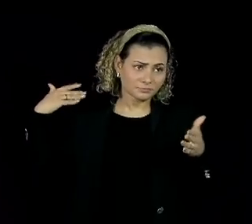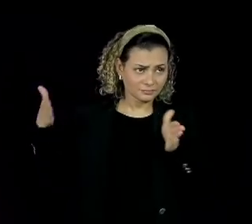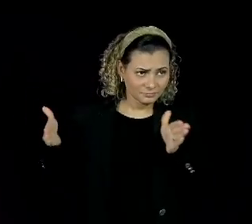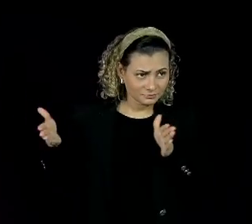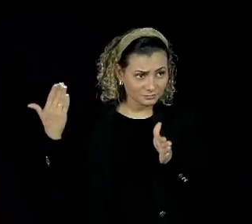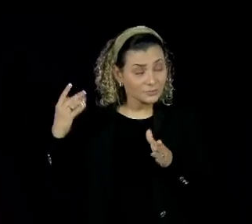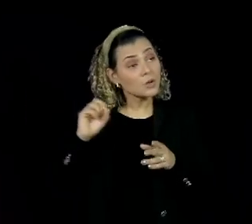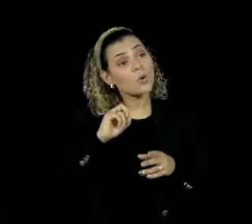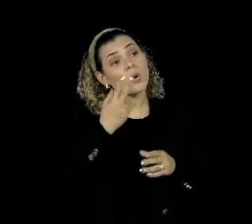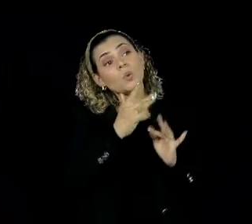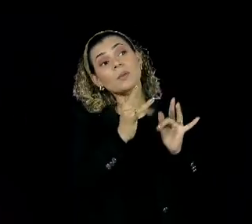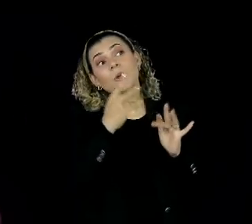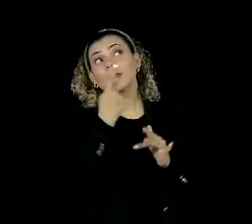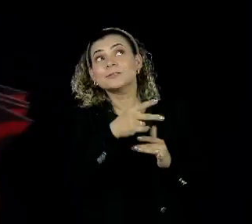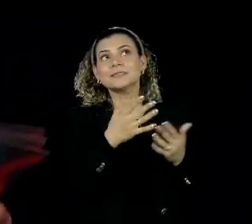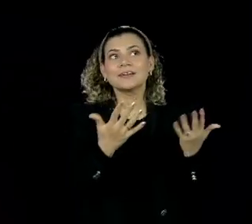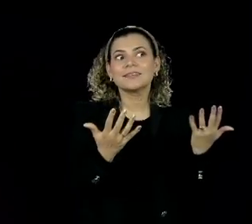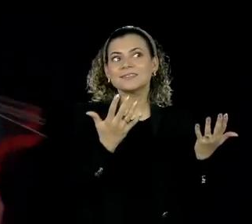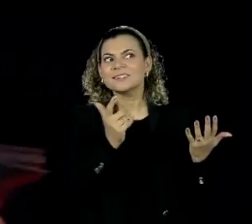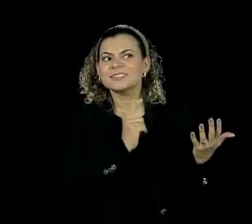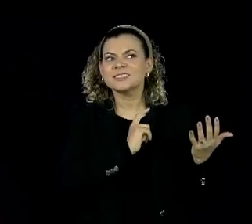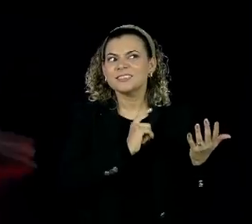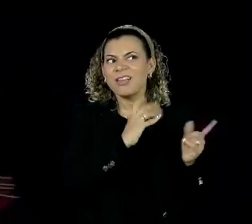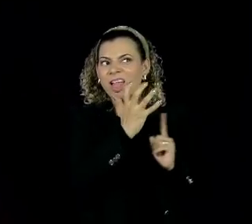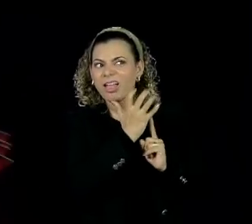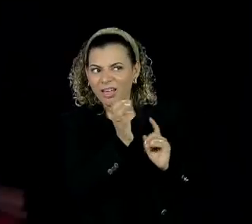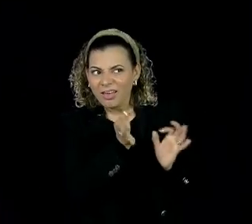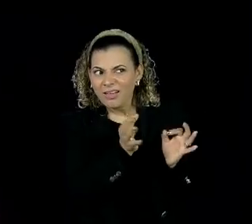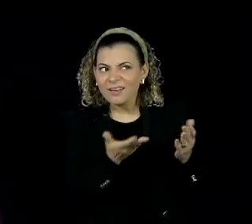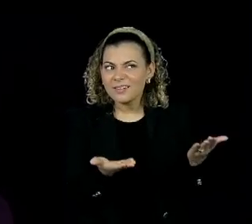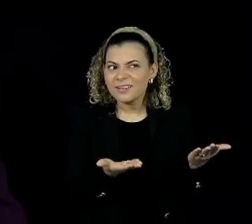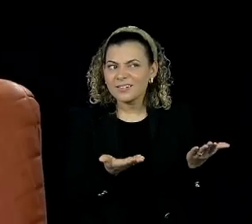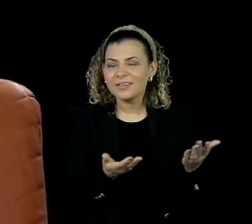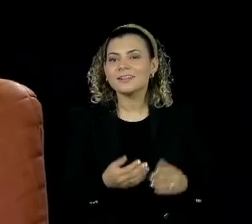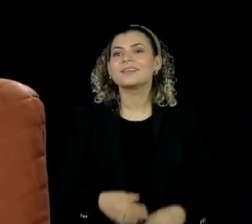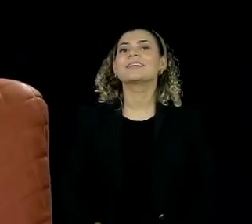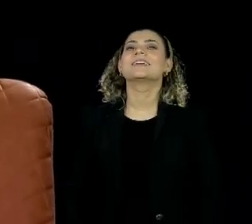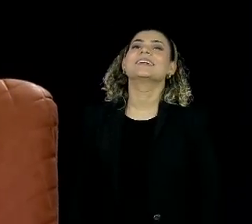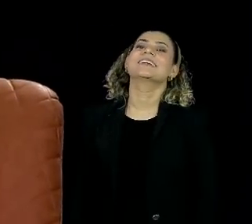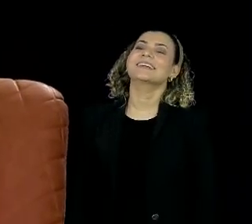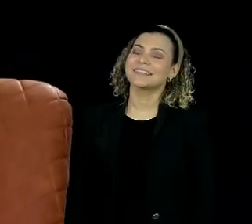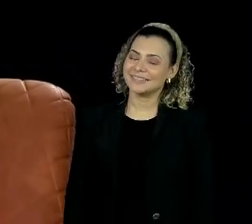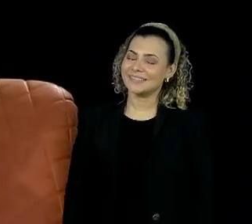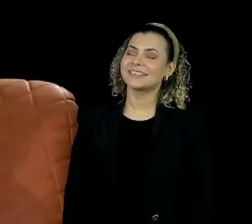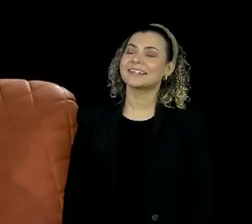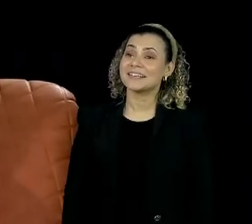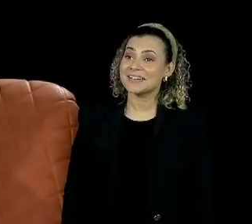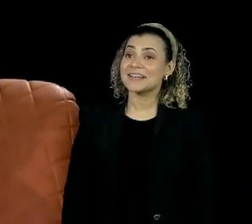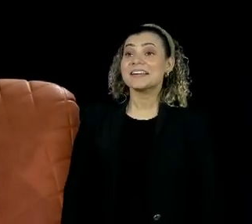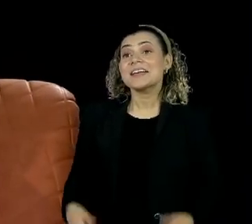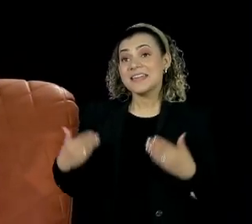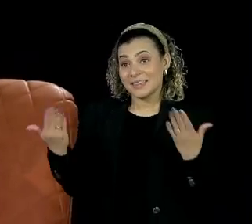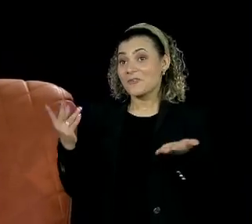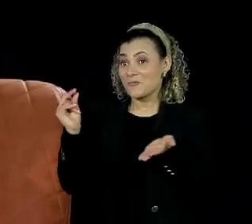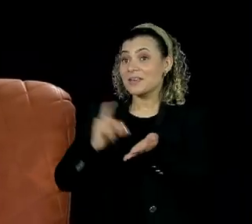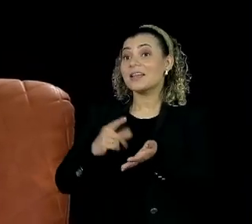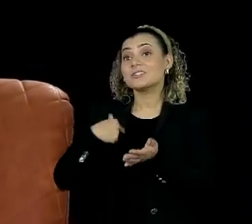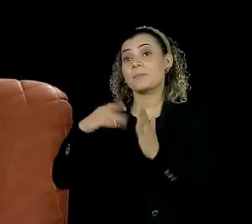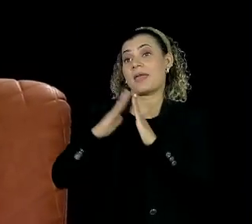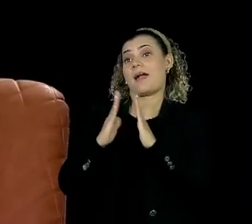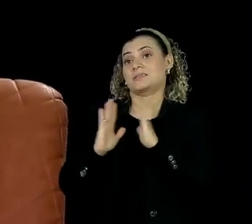ou vem daquele seu namorado que tinha umas tendências meio esquerdices? Cara, eu acho que vem da minha